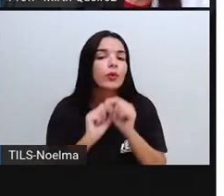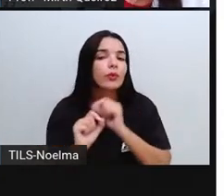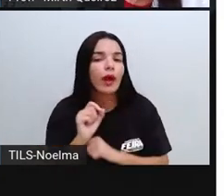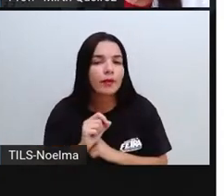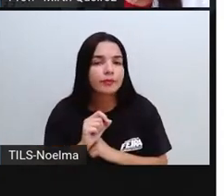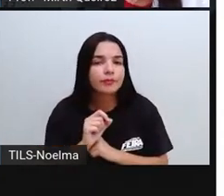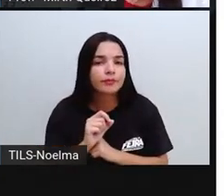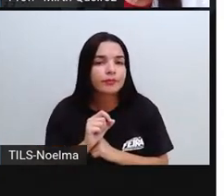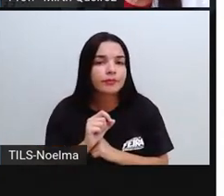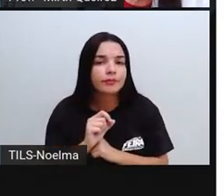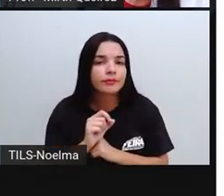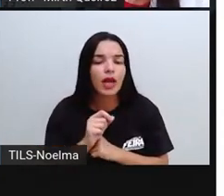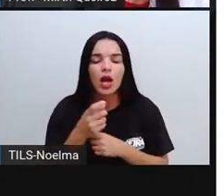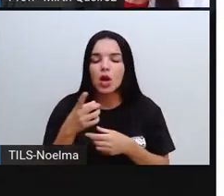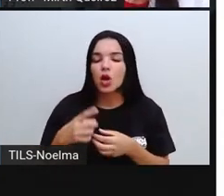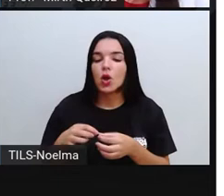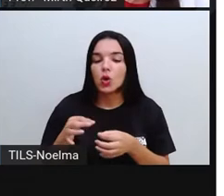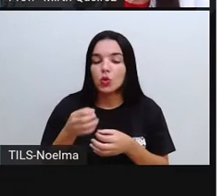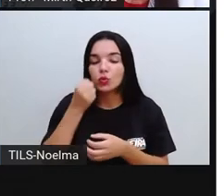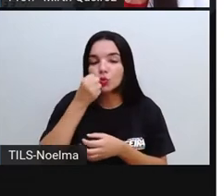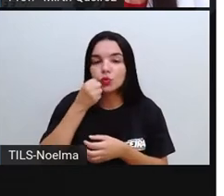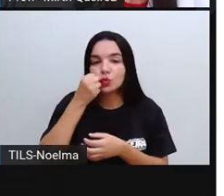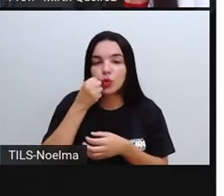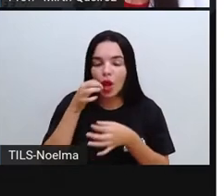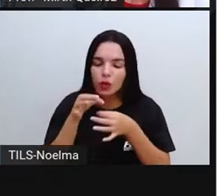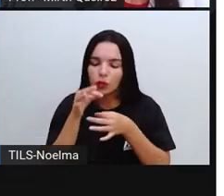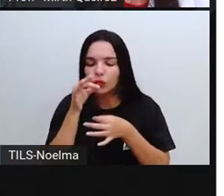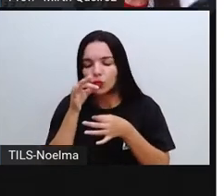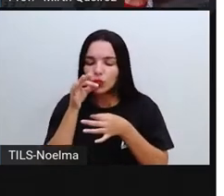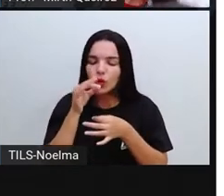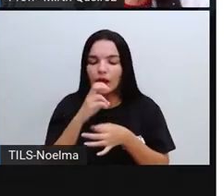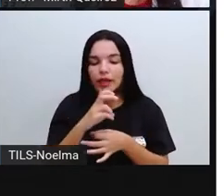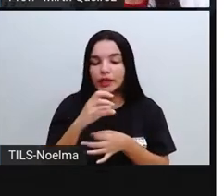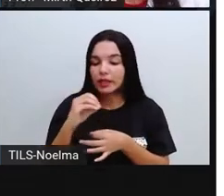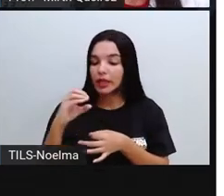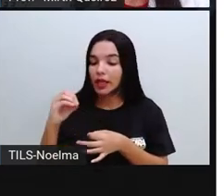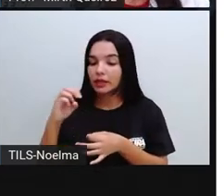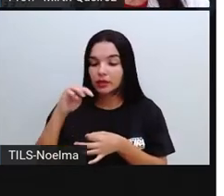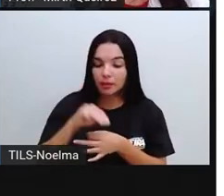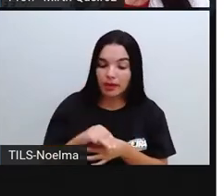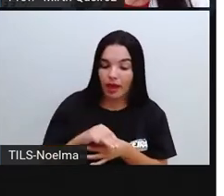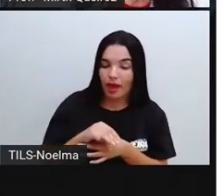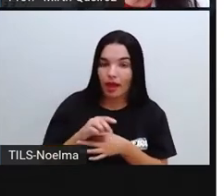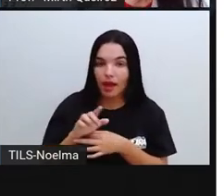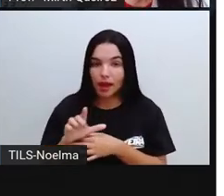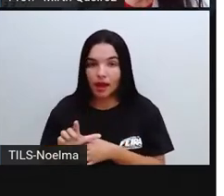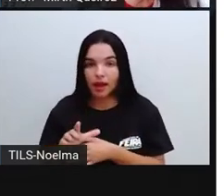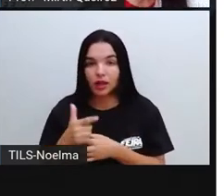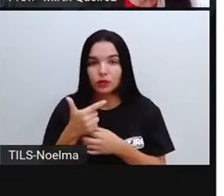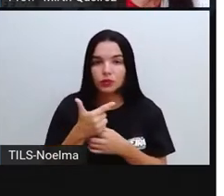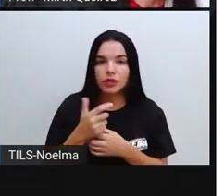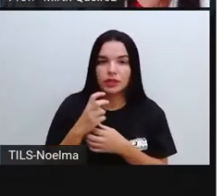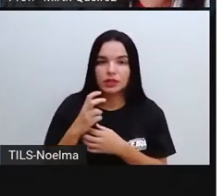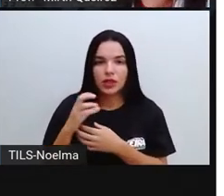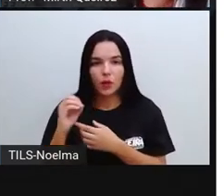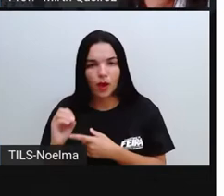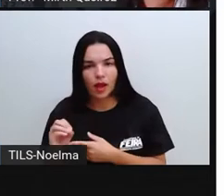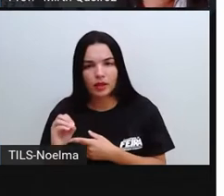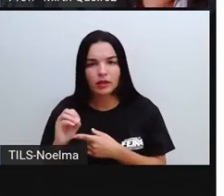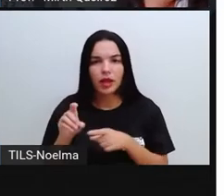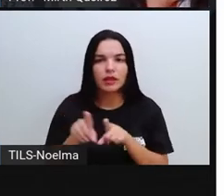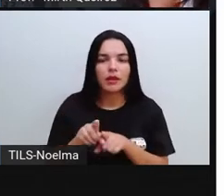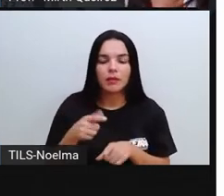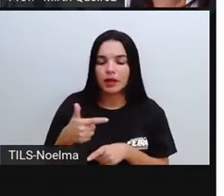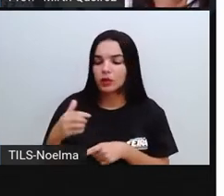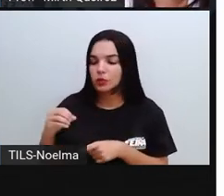que encontrou suco de 500 ml de 250 ml e 200 ml o que que ele